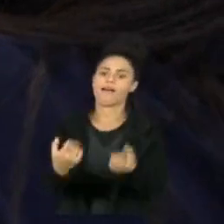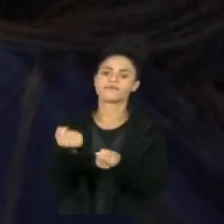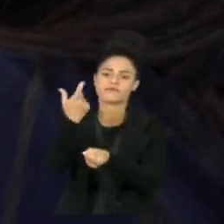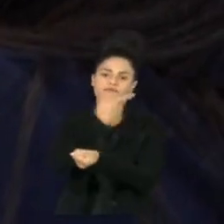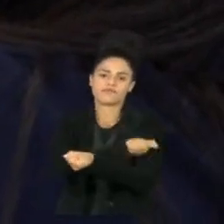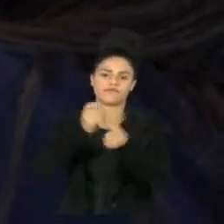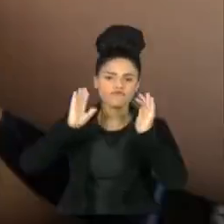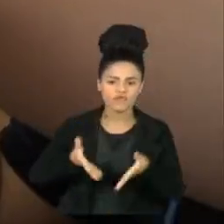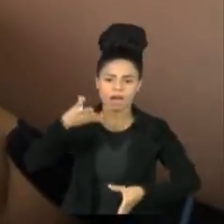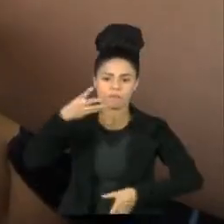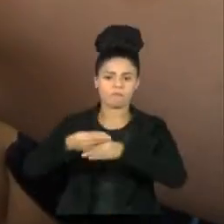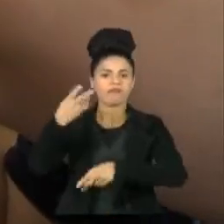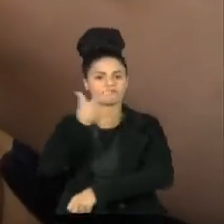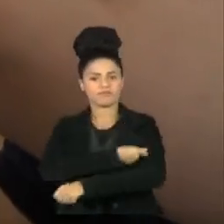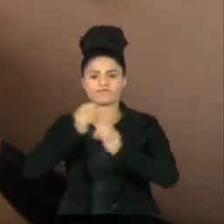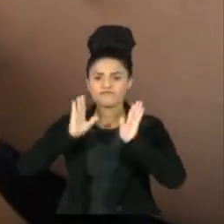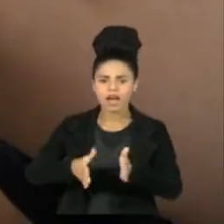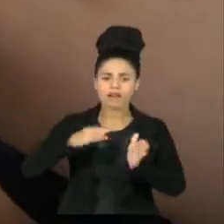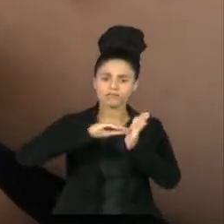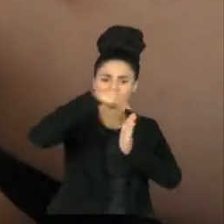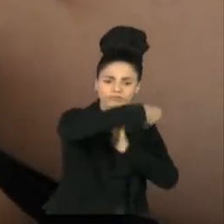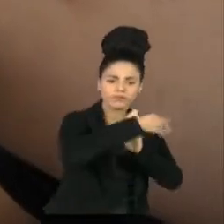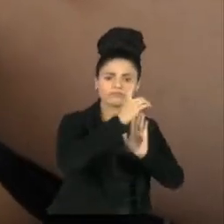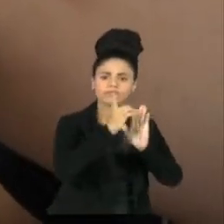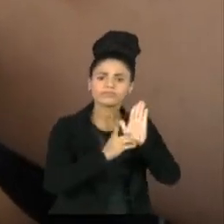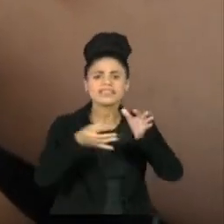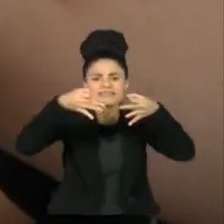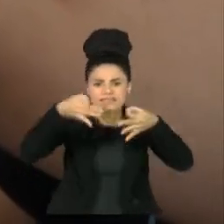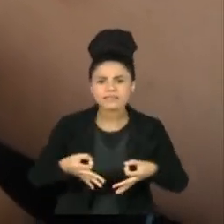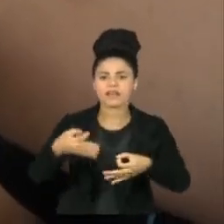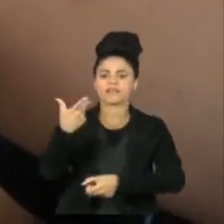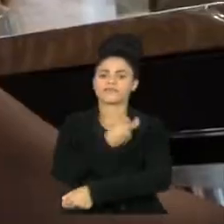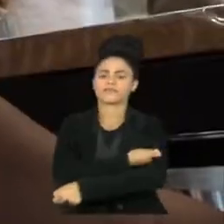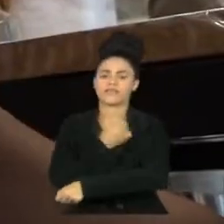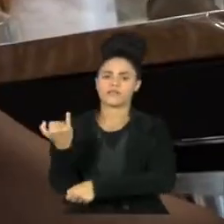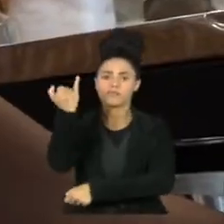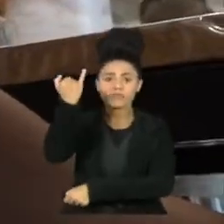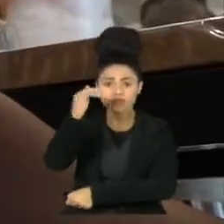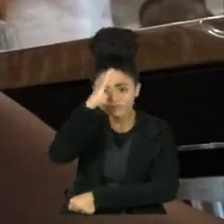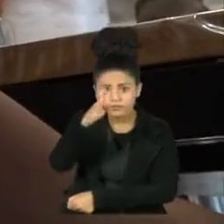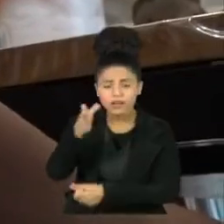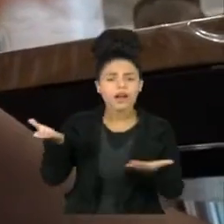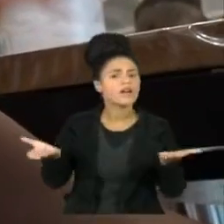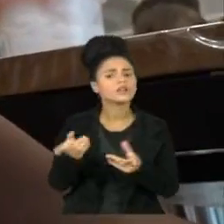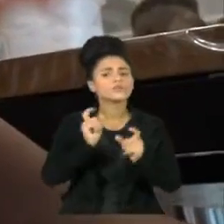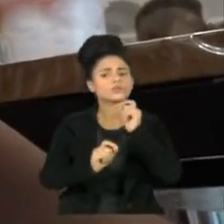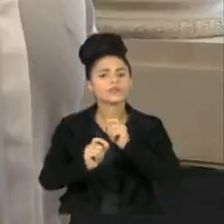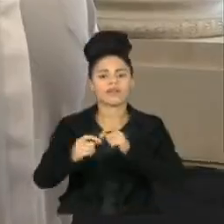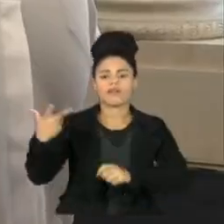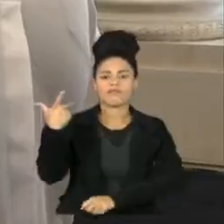a importância de mantermos nosso calendário de vacinação em dia. É considerado